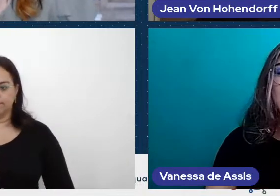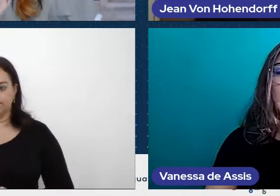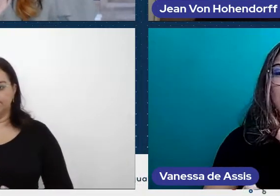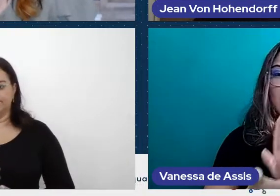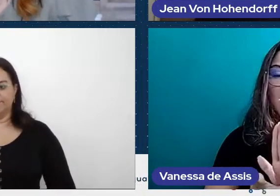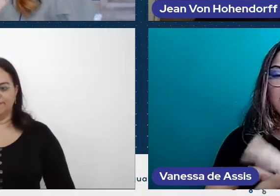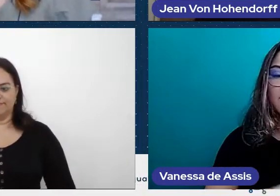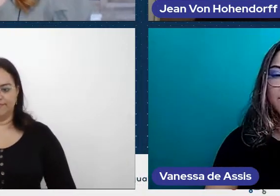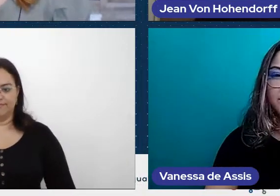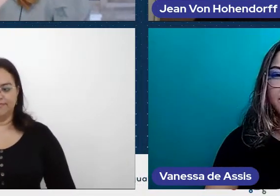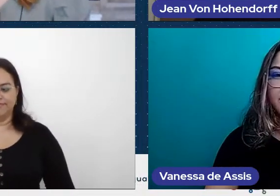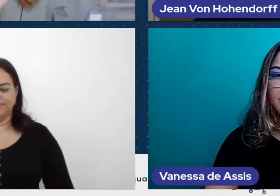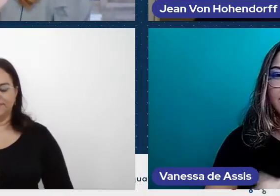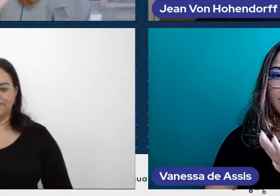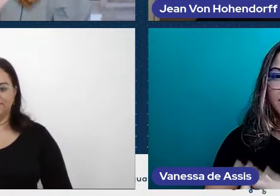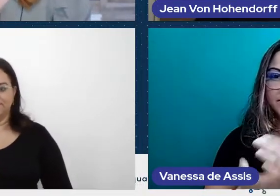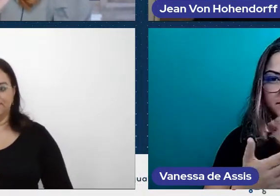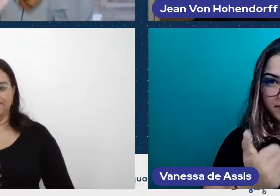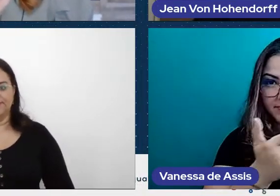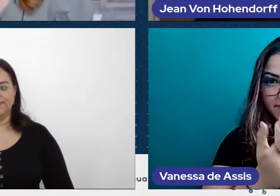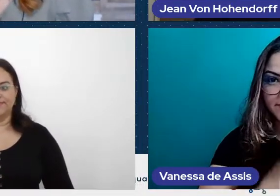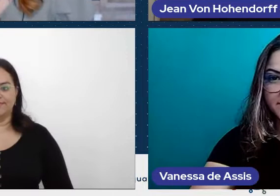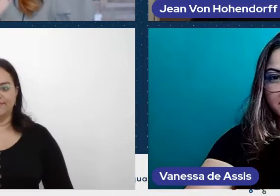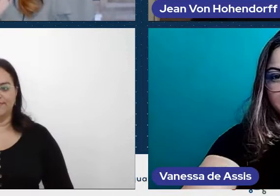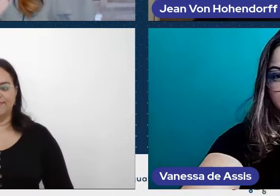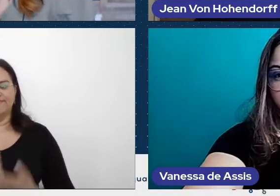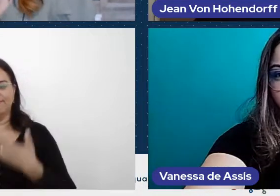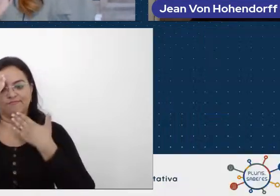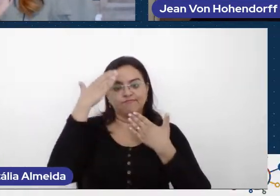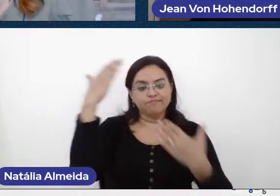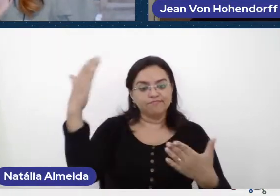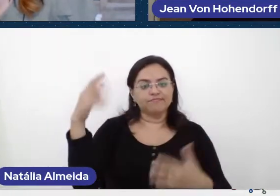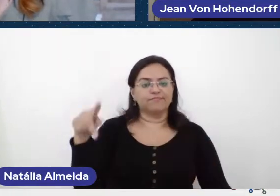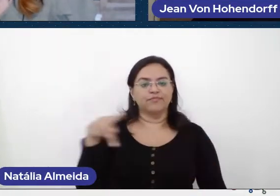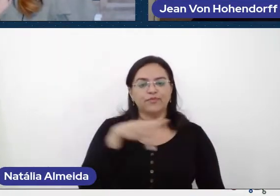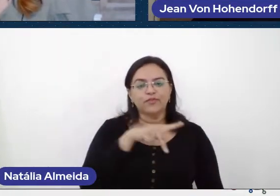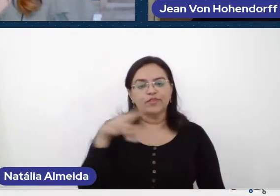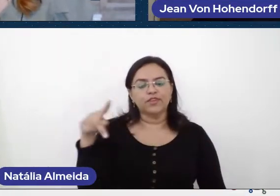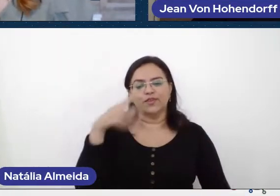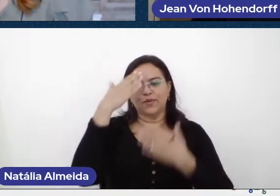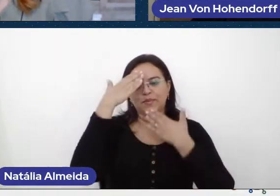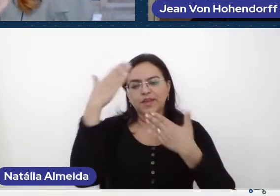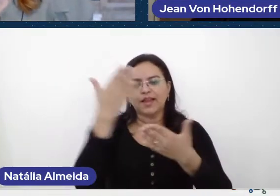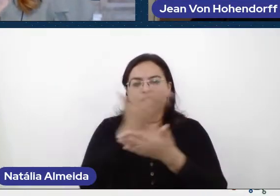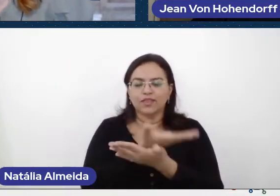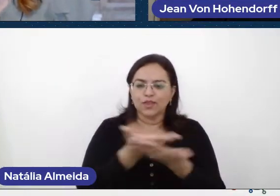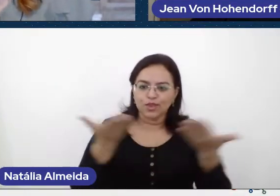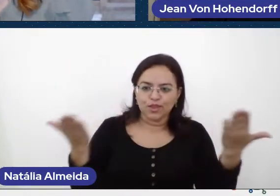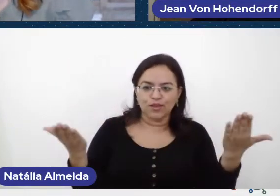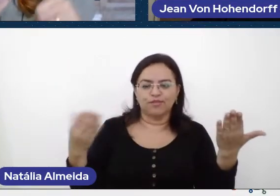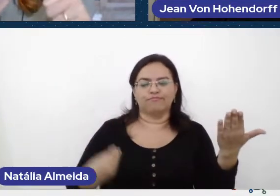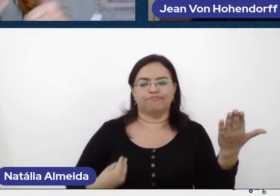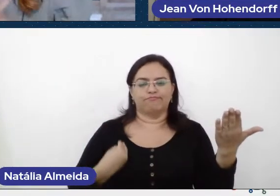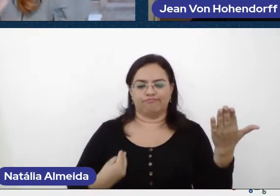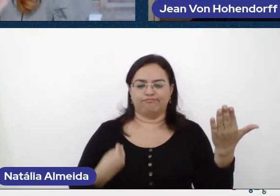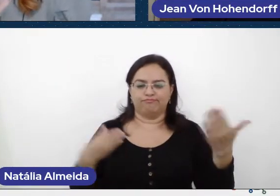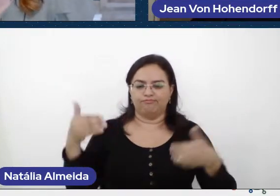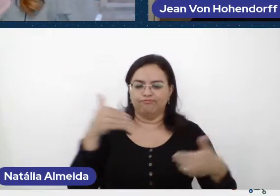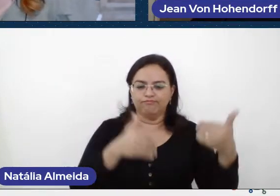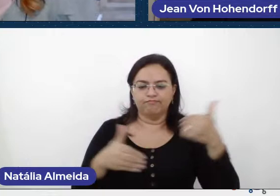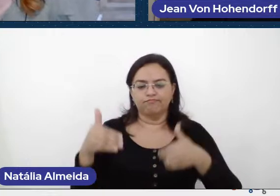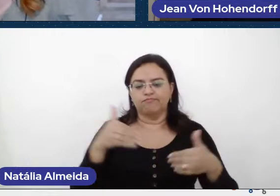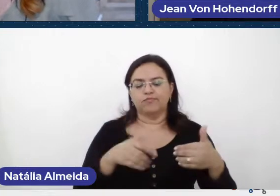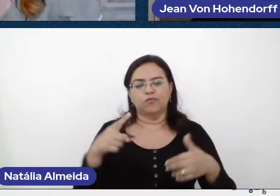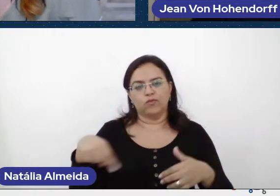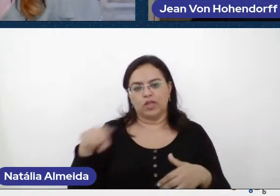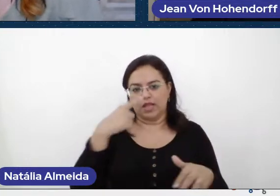semana. Obrigada, professor. Obrigada a todos, todos e todas que estiveram aqui conosco. A audiência firme e forte aqui,